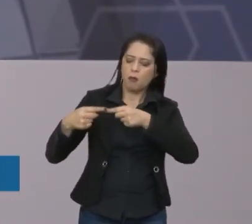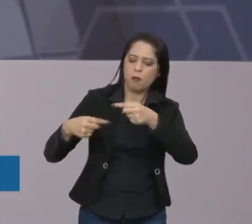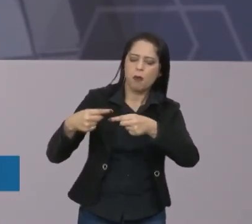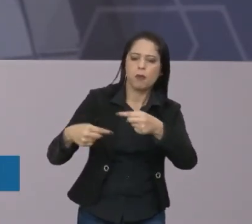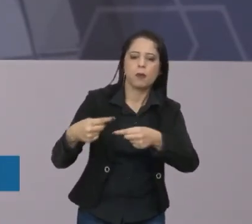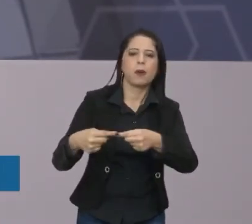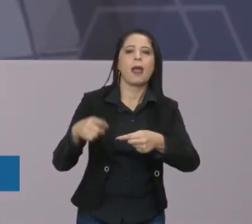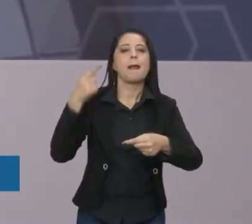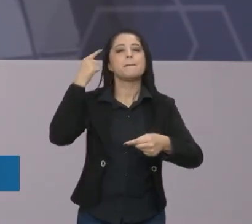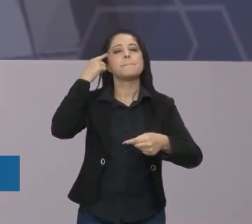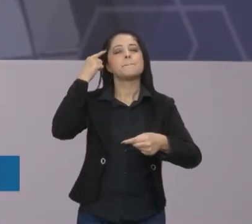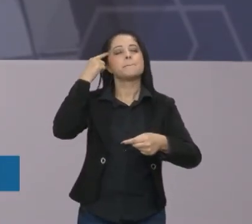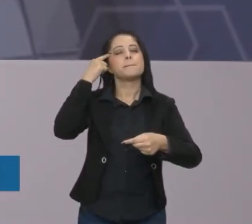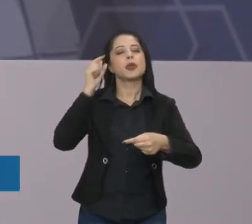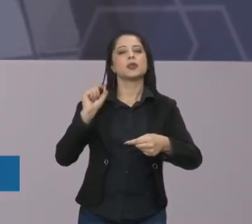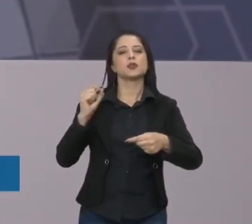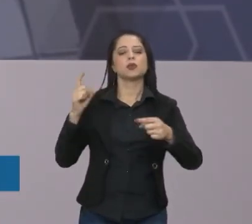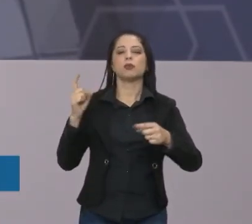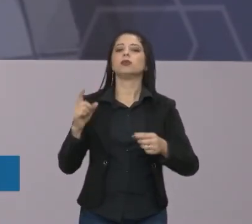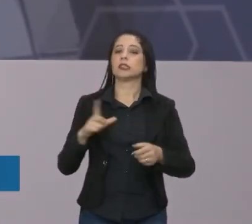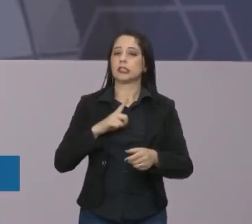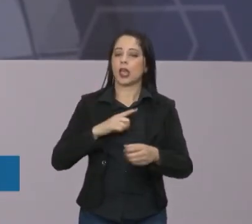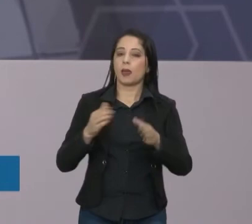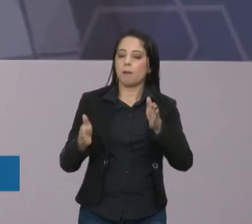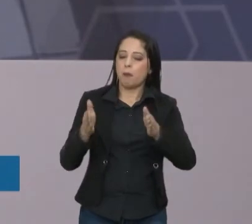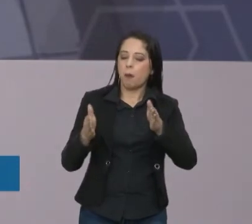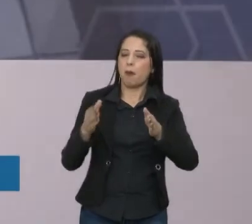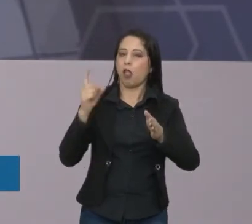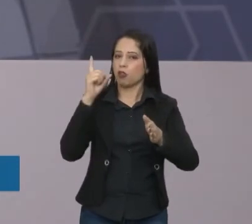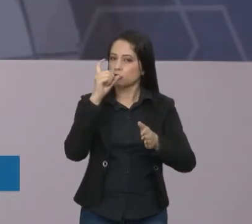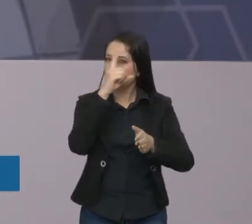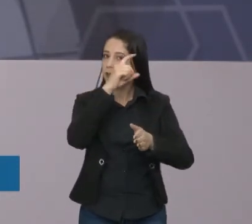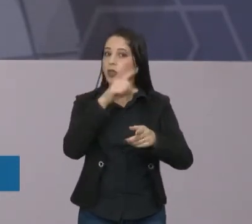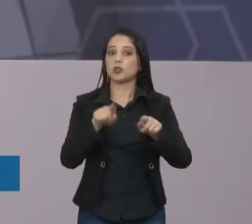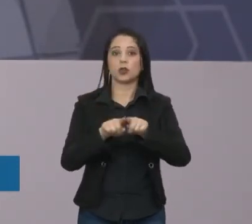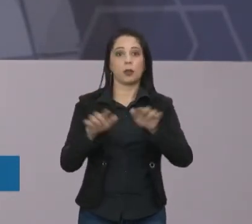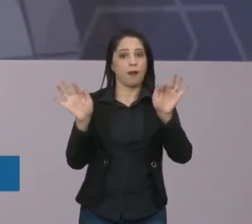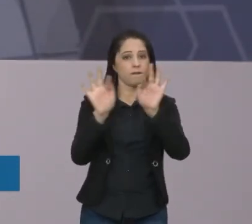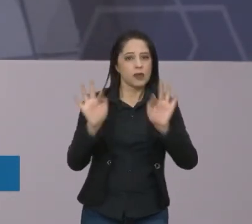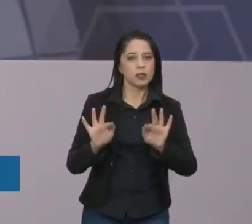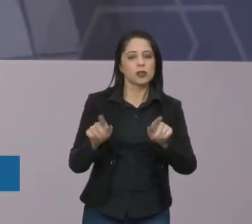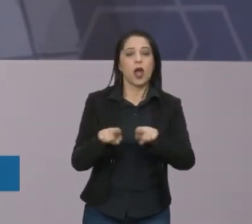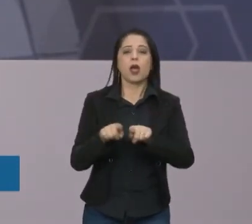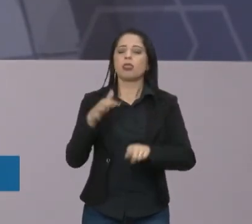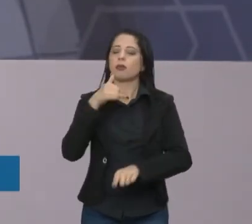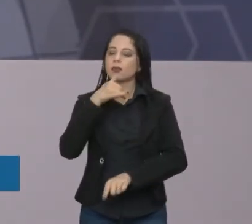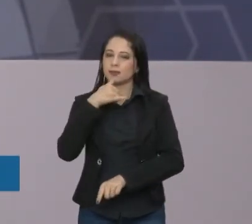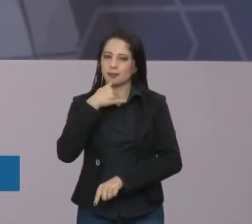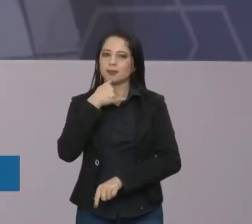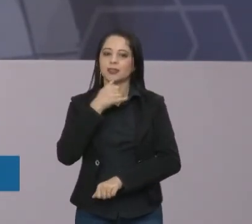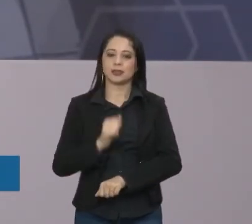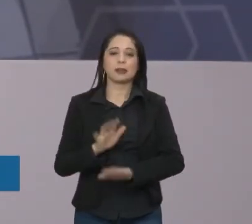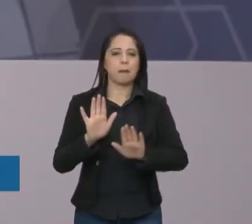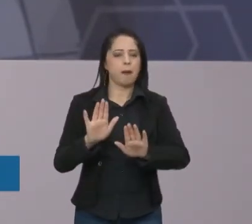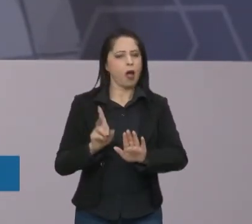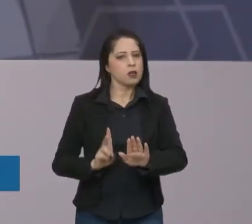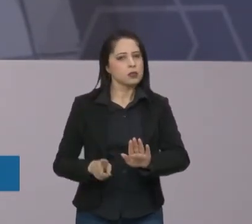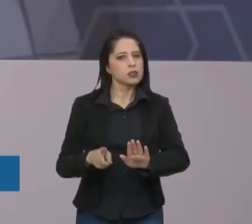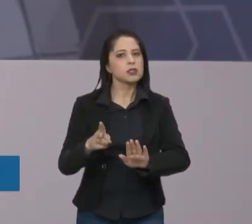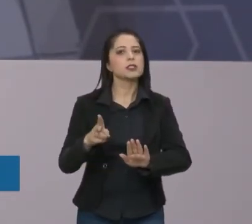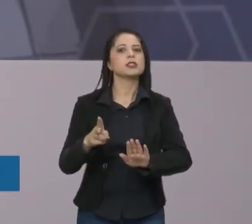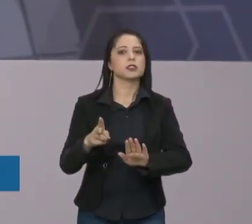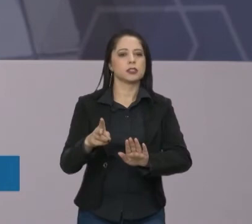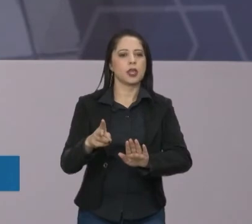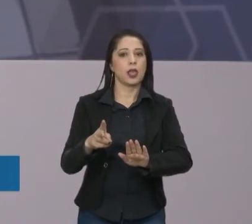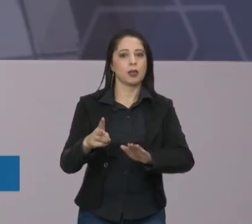tido momentos de dificuldades, momentos de alegria e tristeza, mas sempre graças à